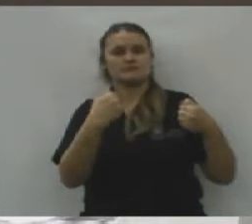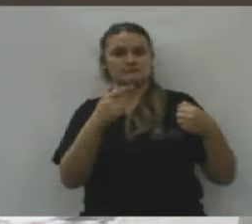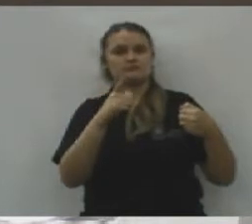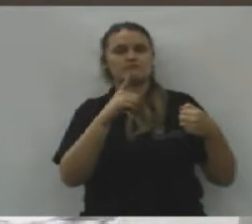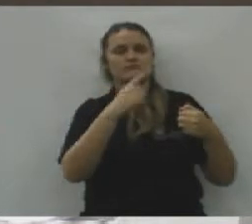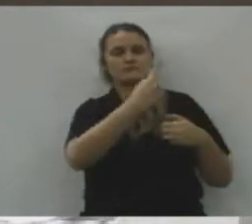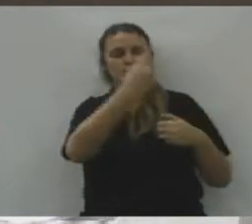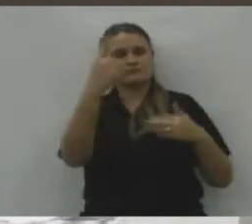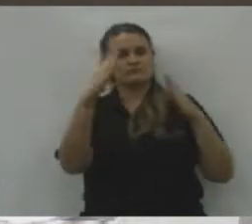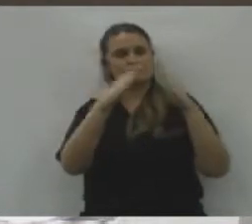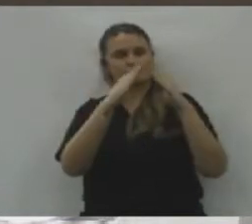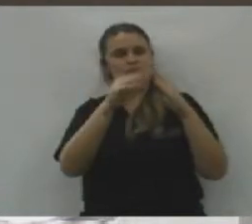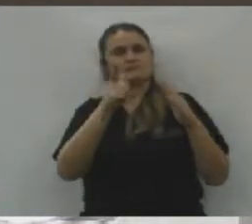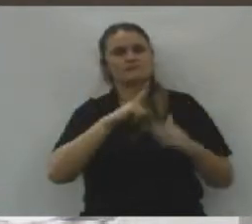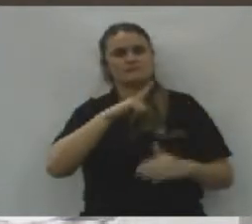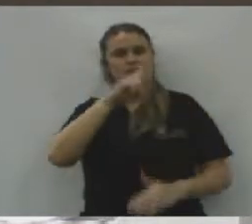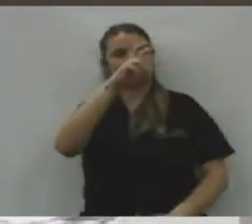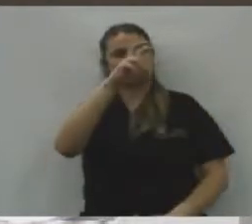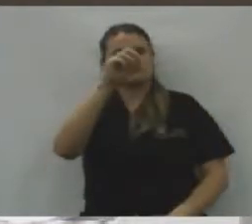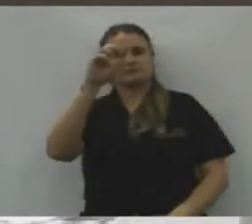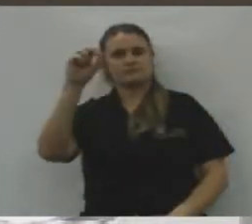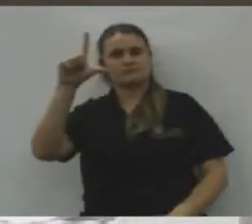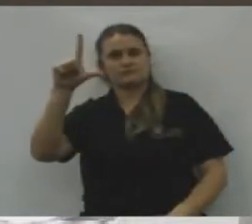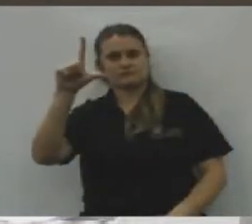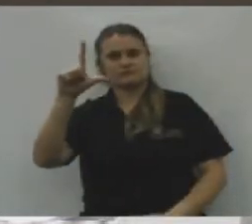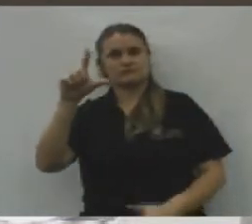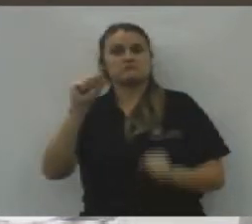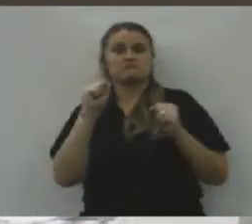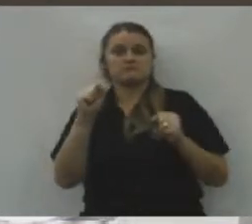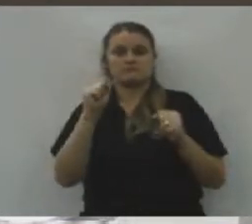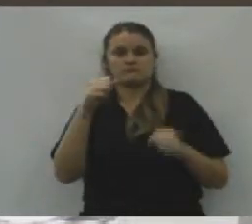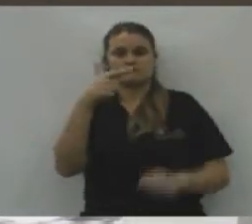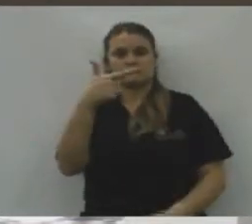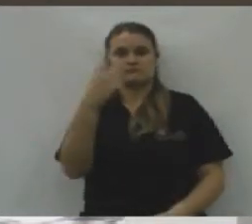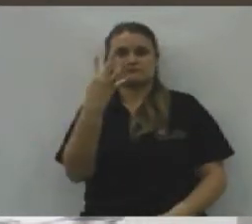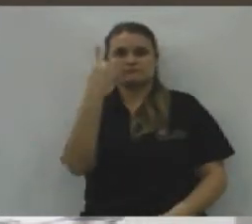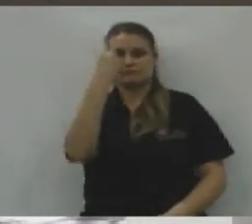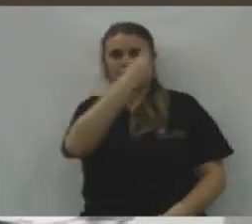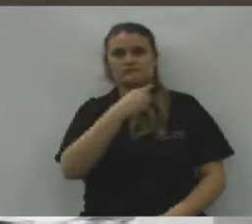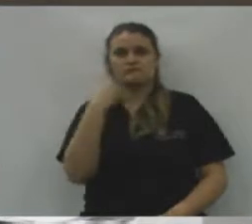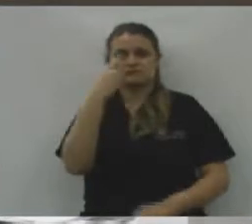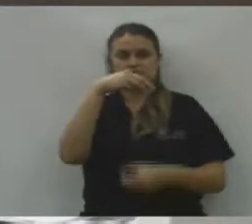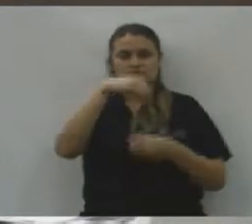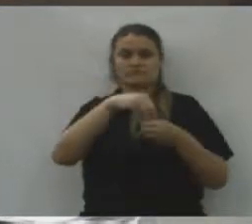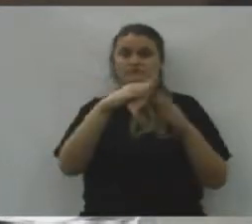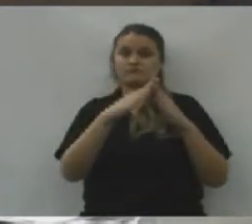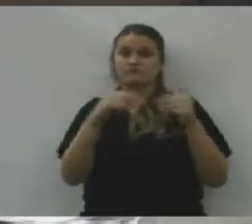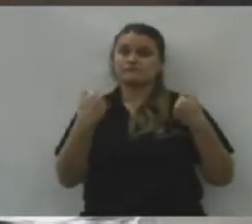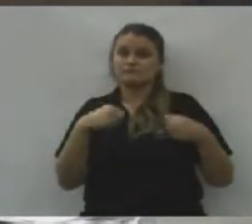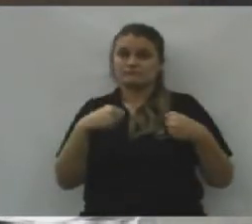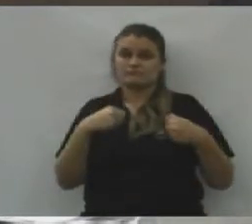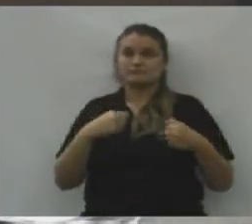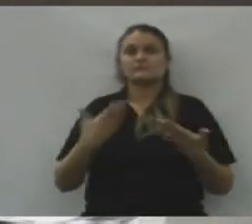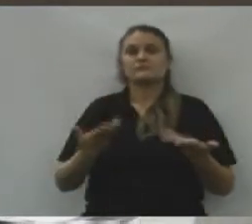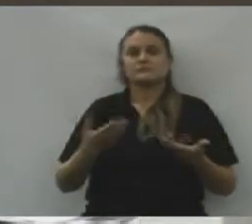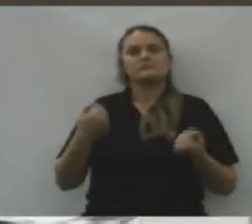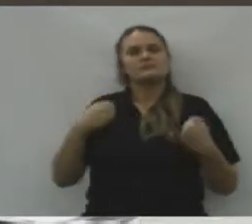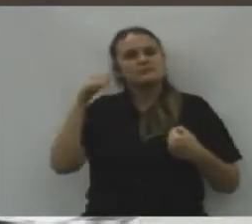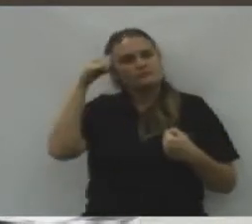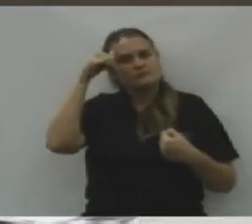menos 500 litros. Assim, é possível ter a água por 24 horas, no mínimo. A orientação é